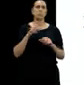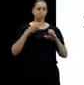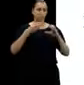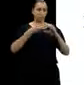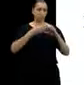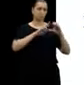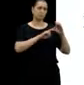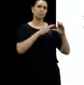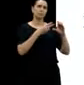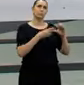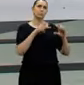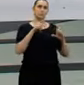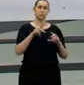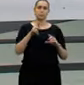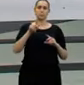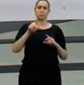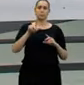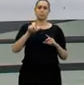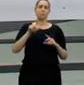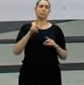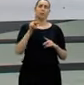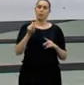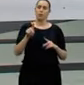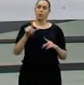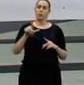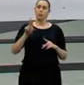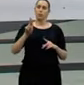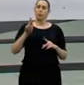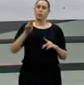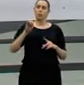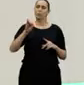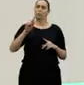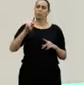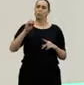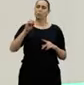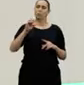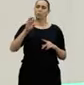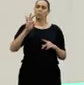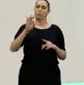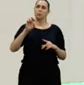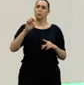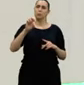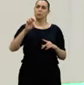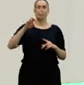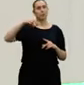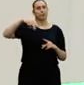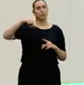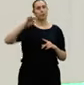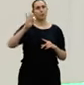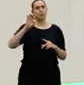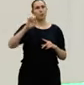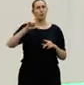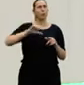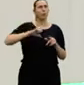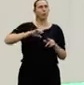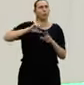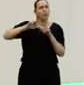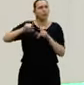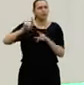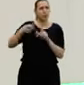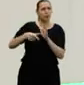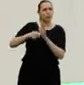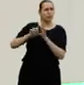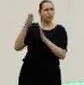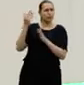células-tronco pluripotentes. Ou seja, elas acabam sendo menos versáteis que as totipotentes. Por quê?